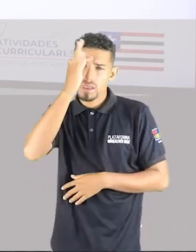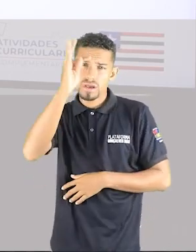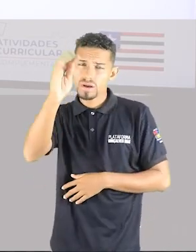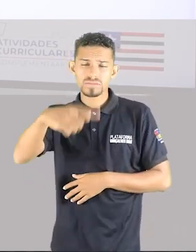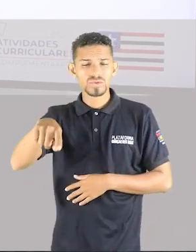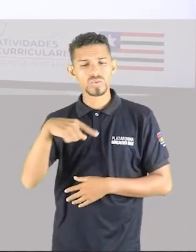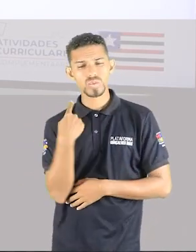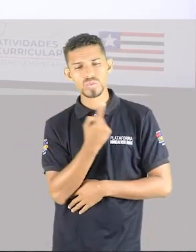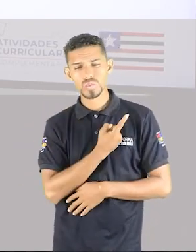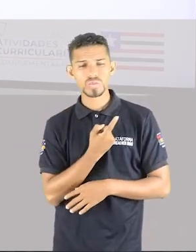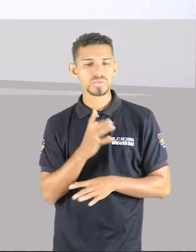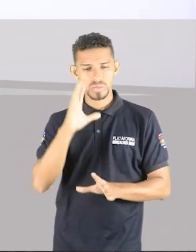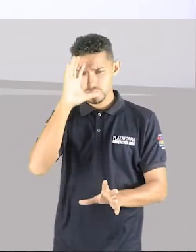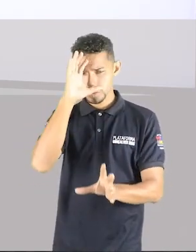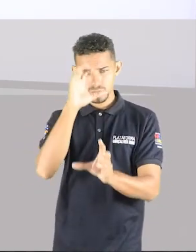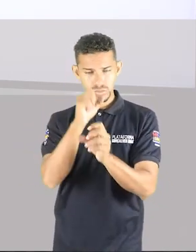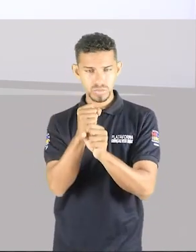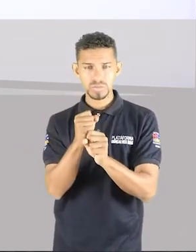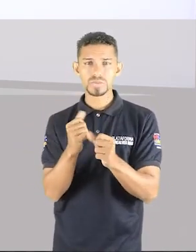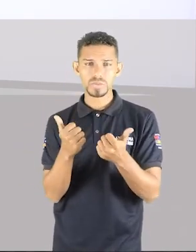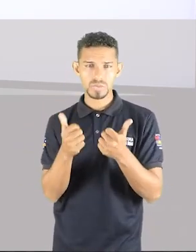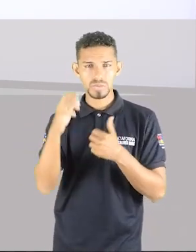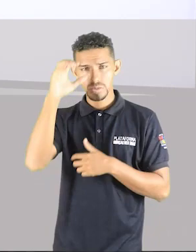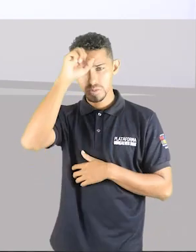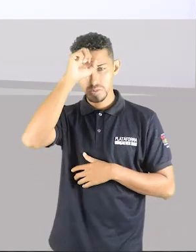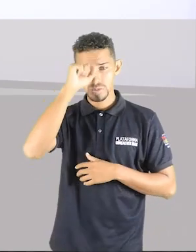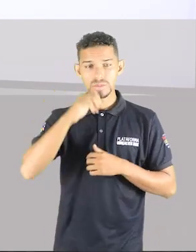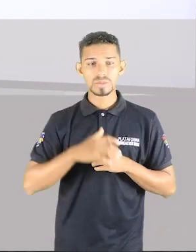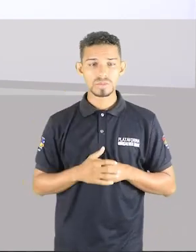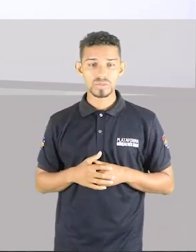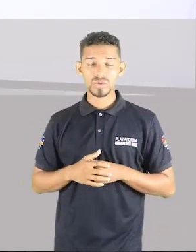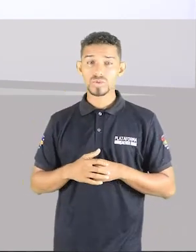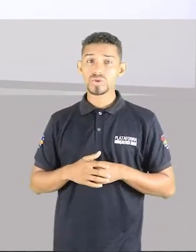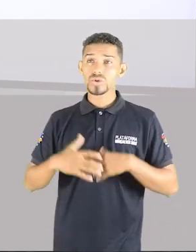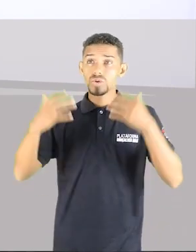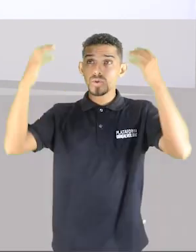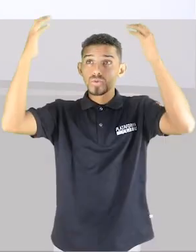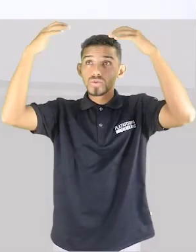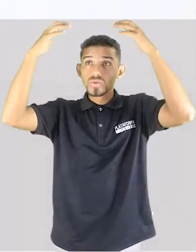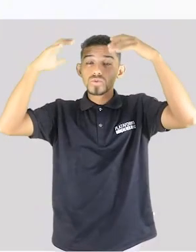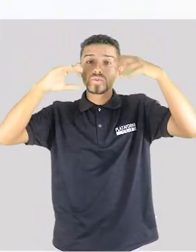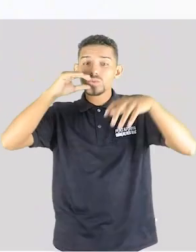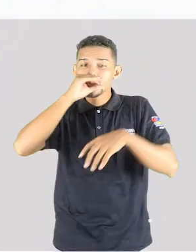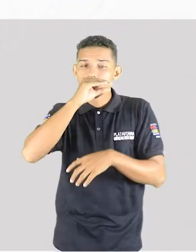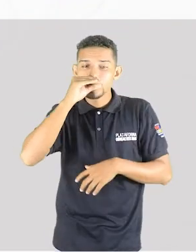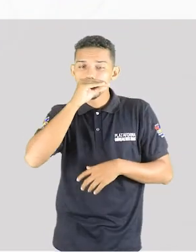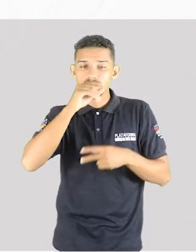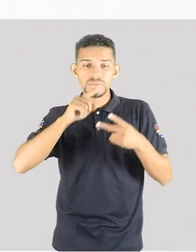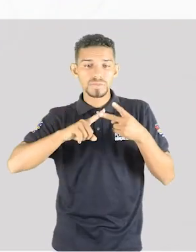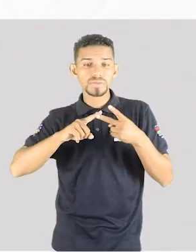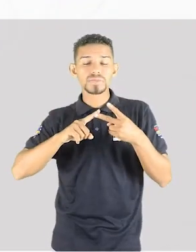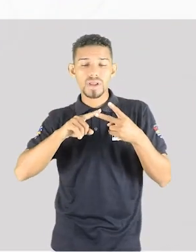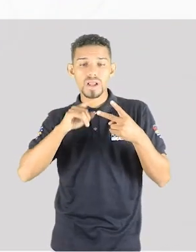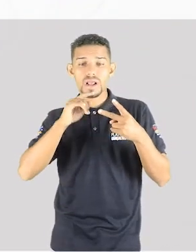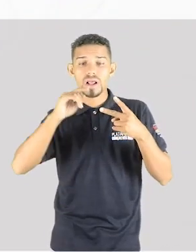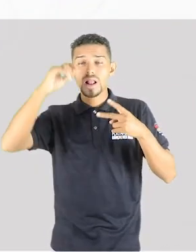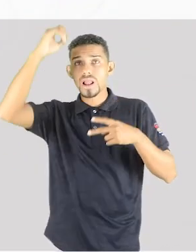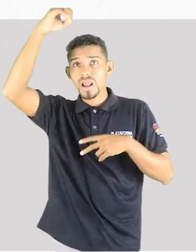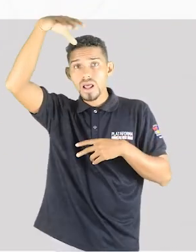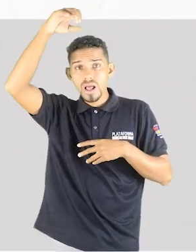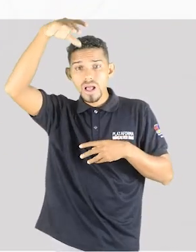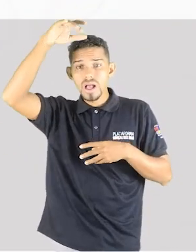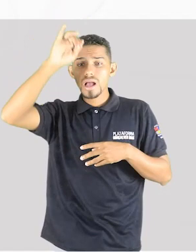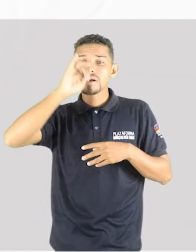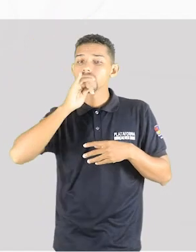mesmo pra gente poder fixar o conteúdo chuveiros elétricos lâmpadas incandescentes são aquelas lâmpadas